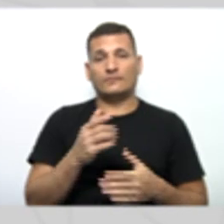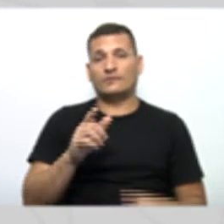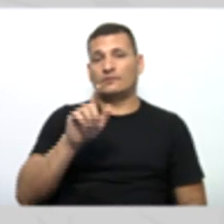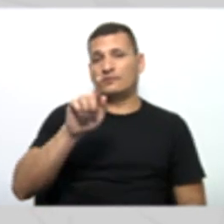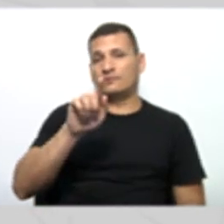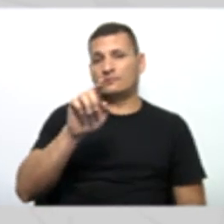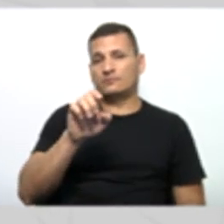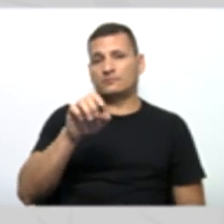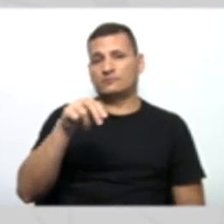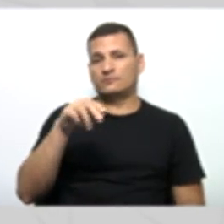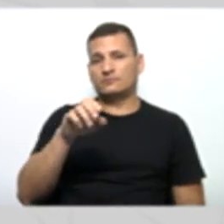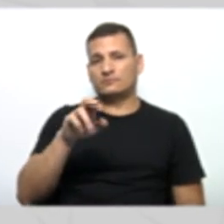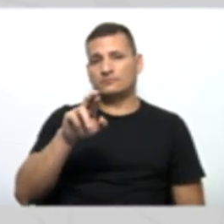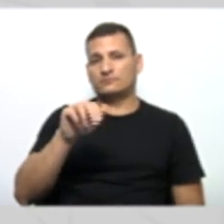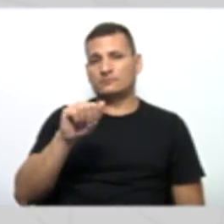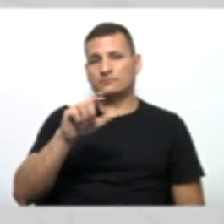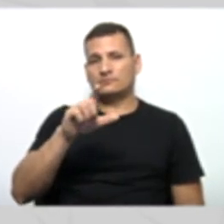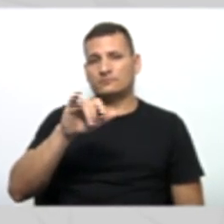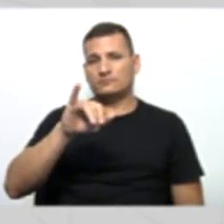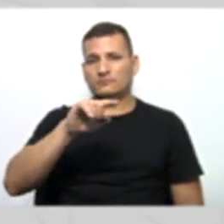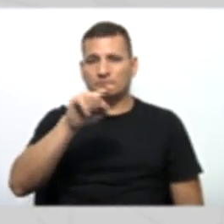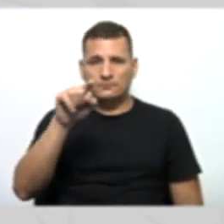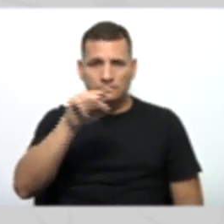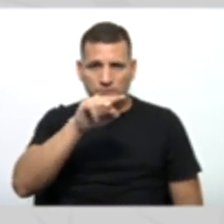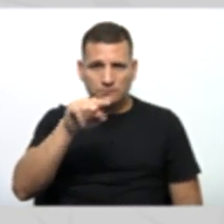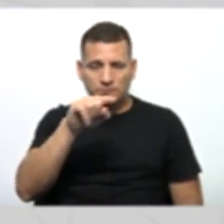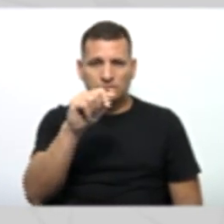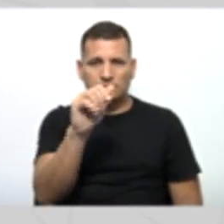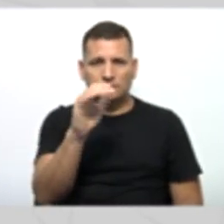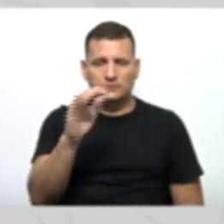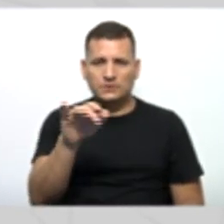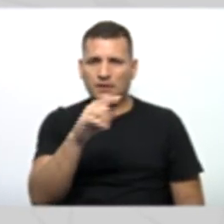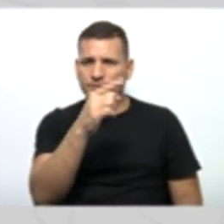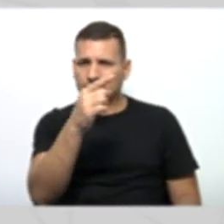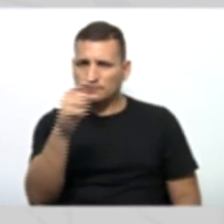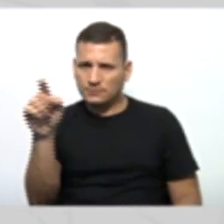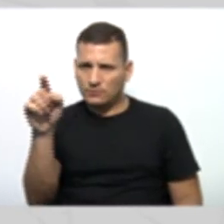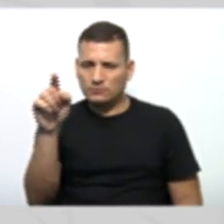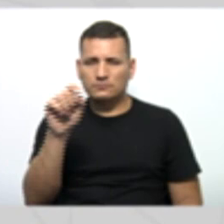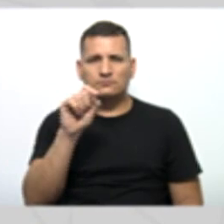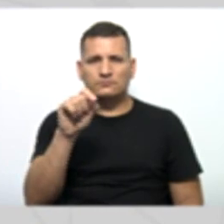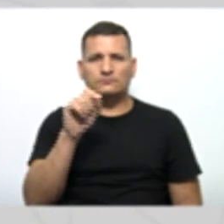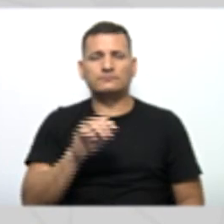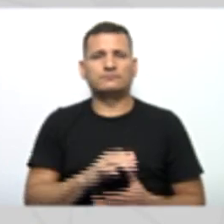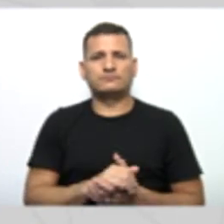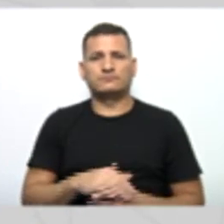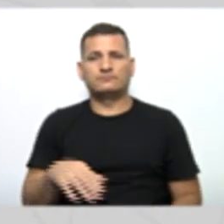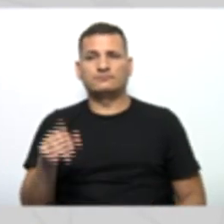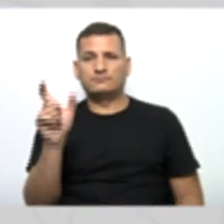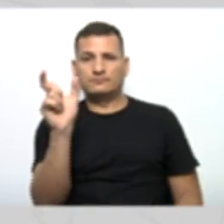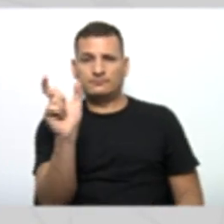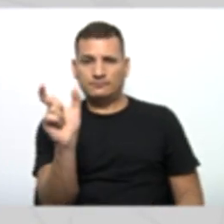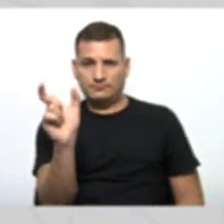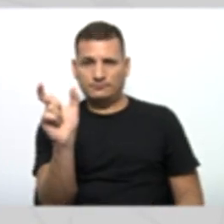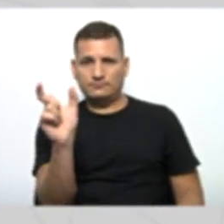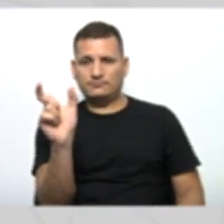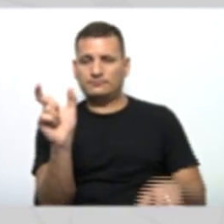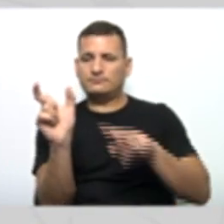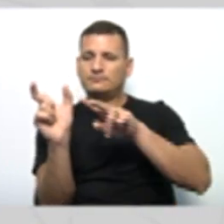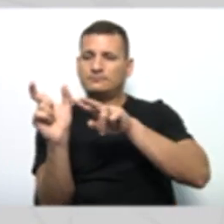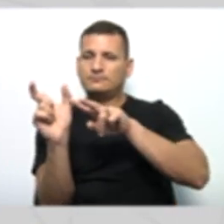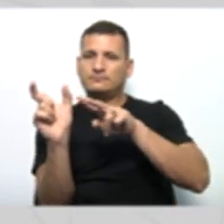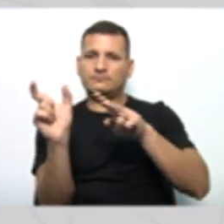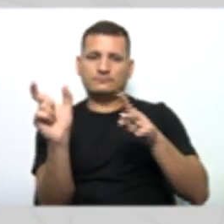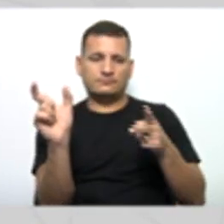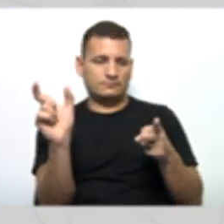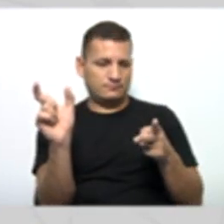programação, certo? A herança é isso mesmo. Quando um caso de uso herda as características de